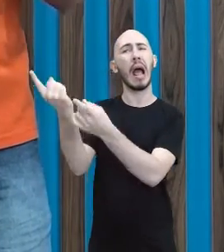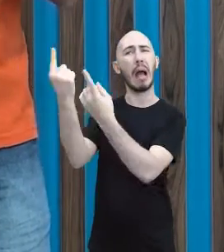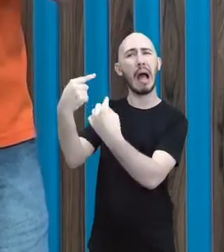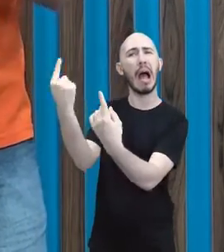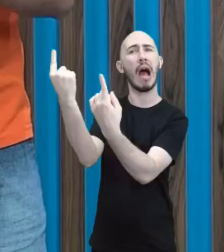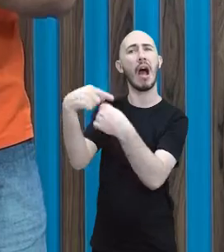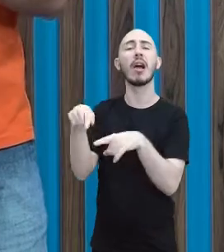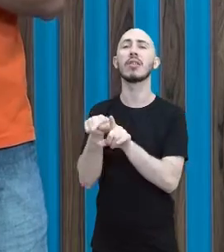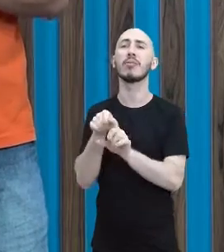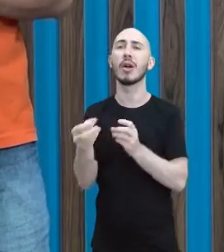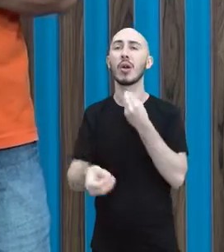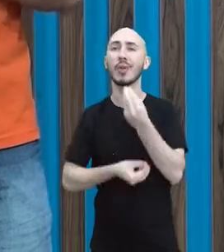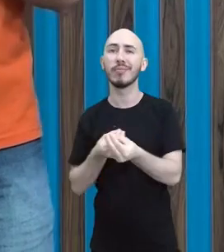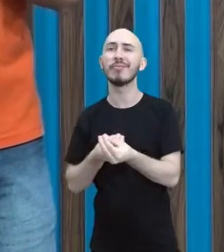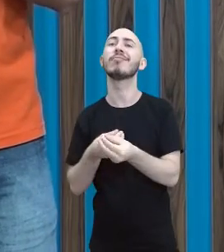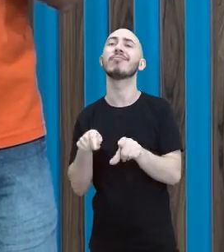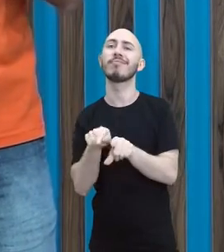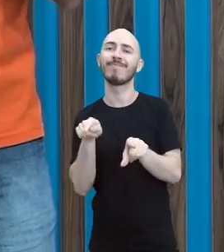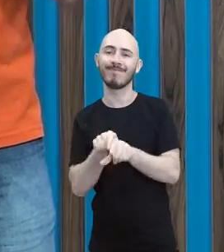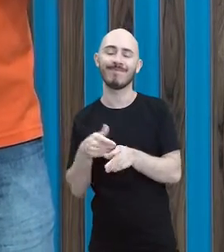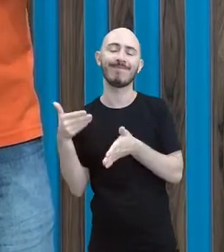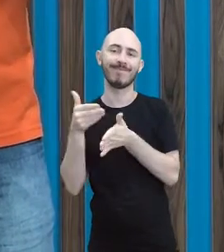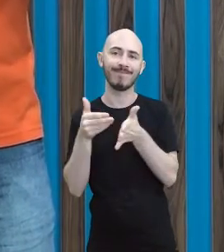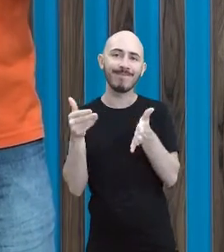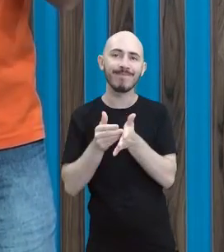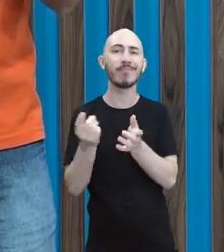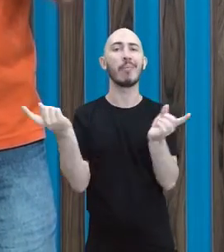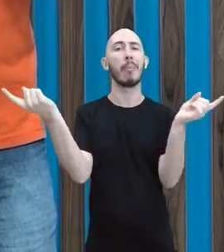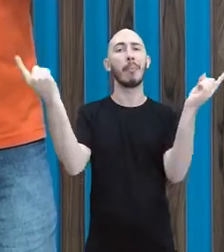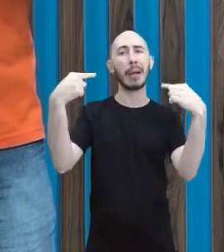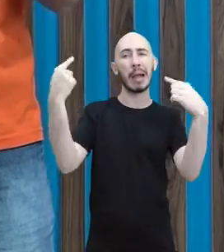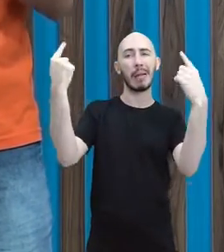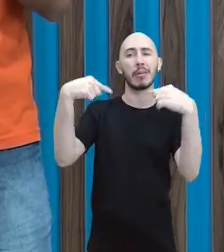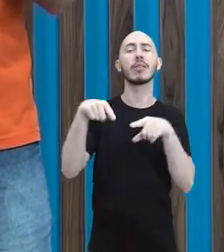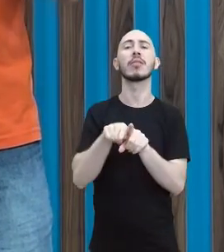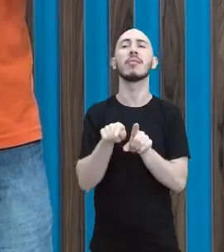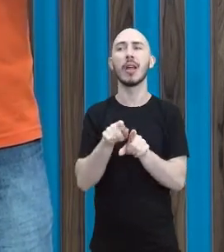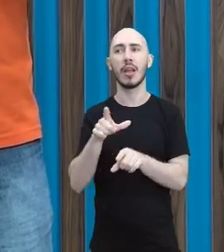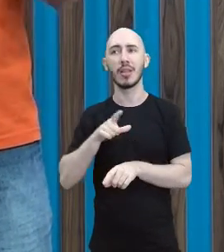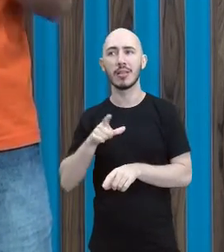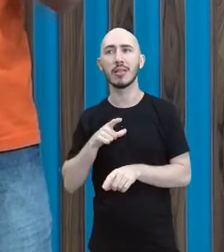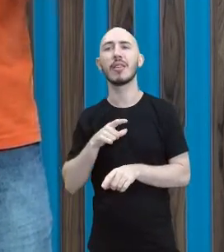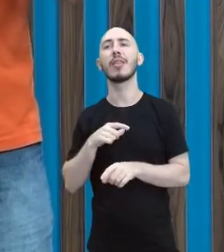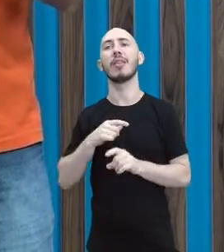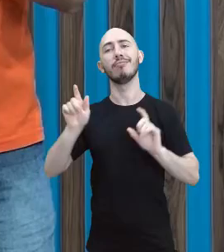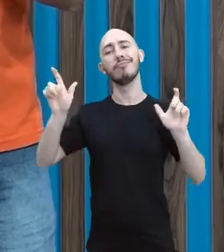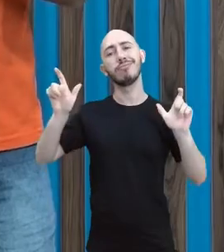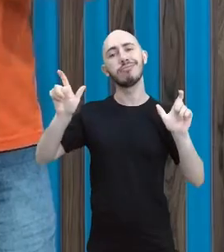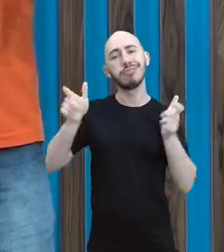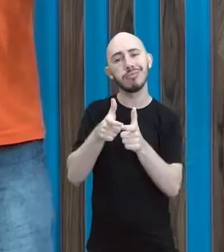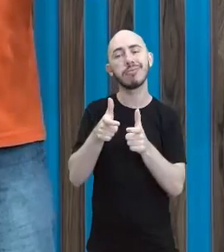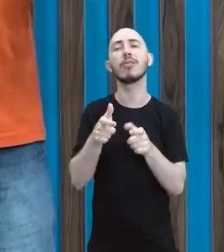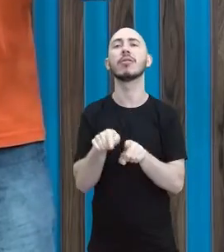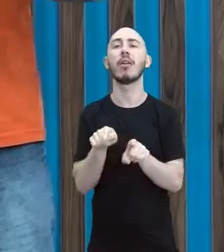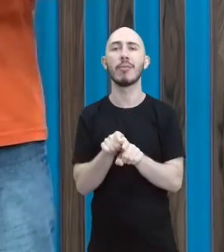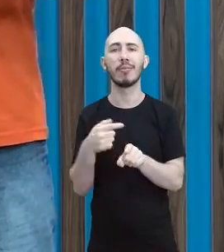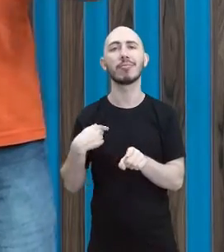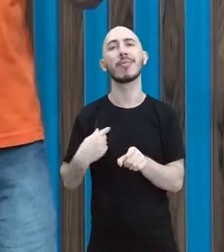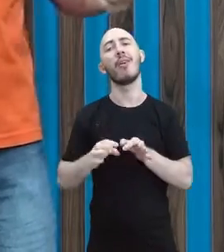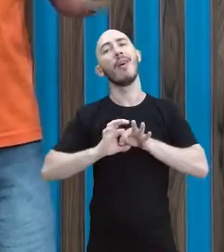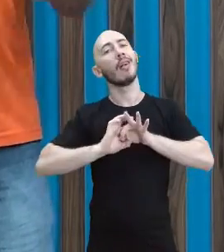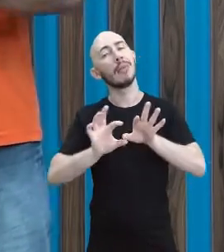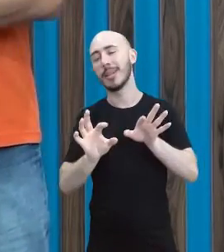do cerceamento, né? A gente está falando de cercear quando vai sendo cortado, vai ser tolhido, né, diminuído a liberdade,